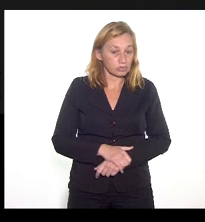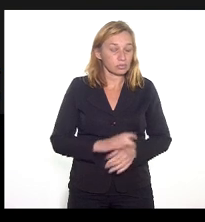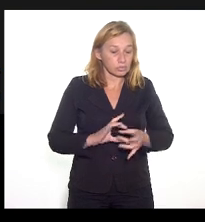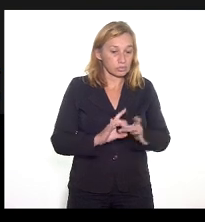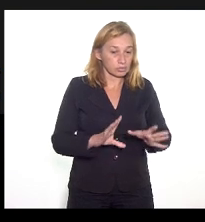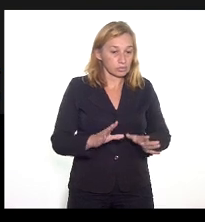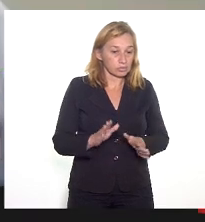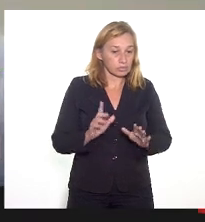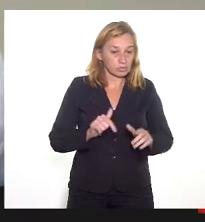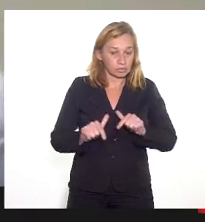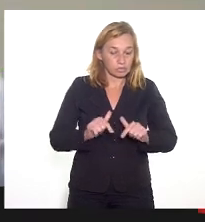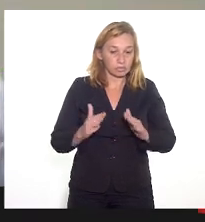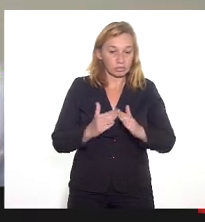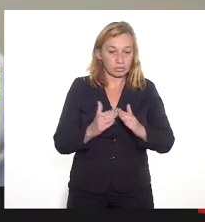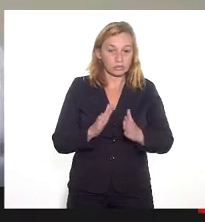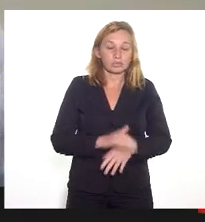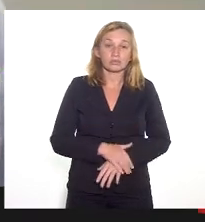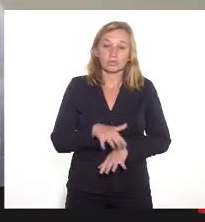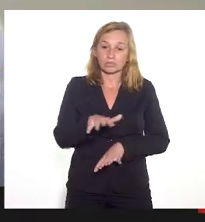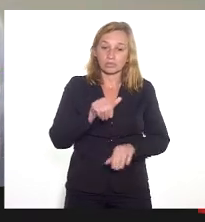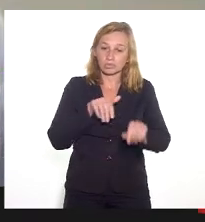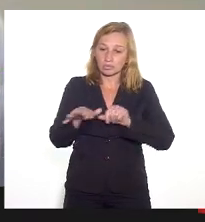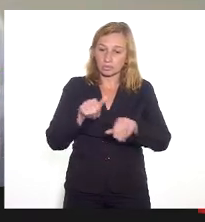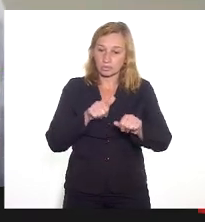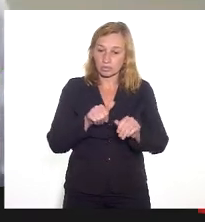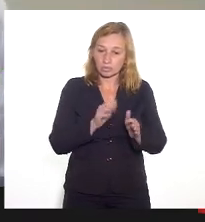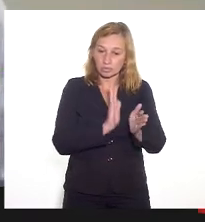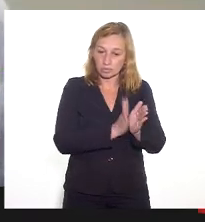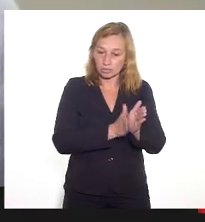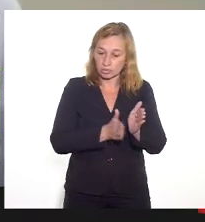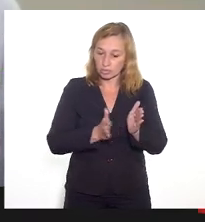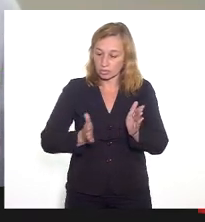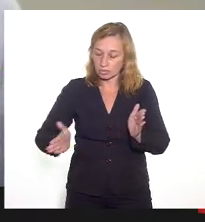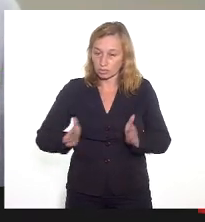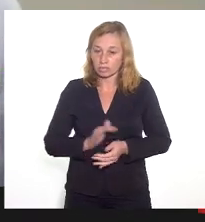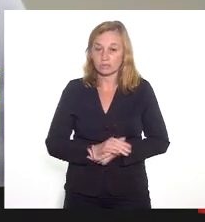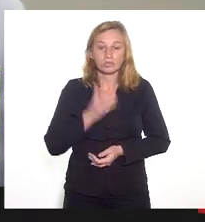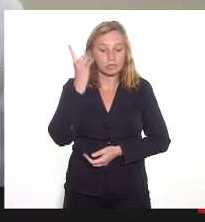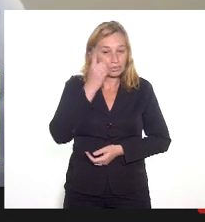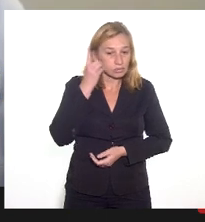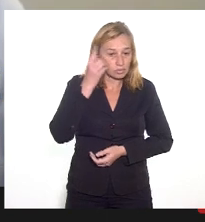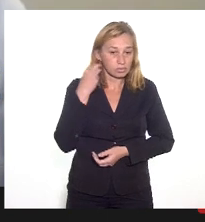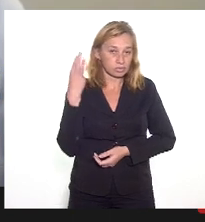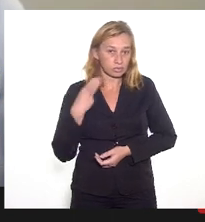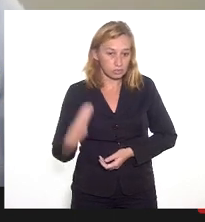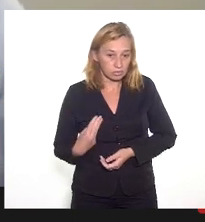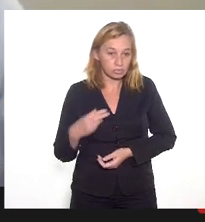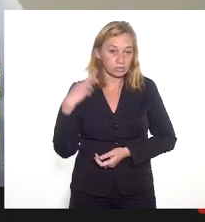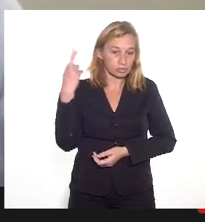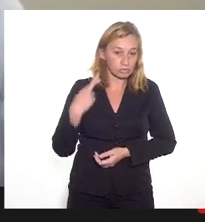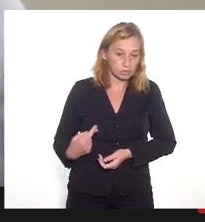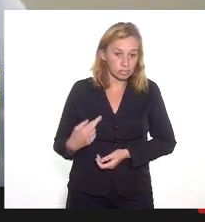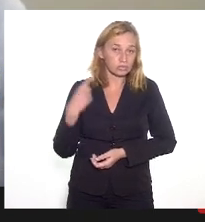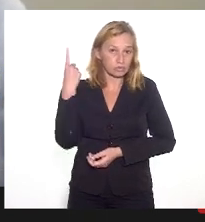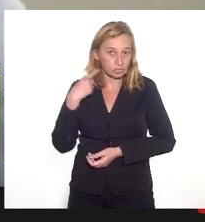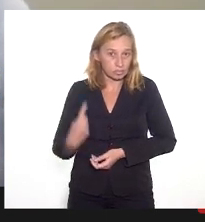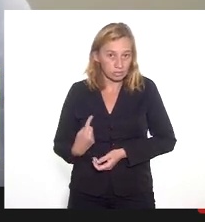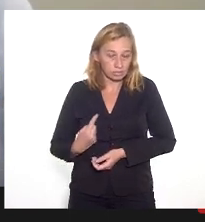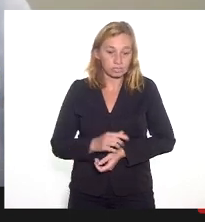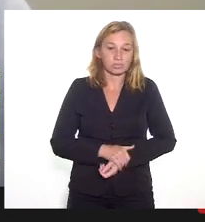esse dever de casa. Bom, gente, eu vou chamar, na sequência do bloco parlamentar, deputadas Mônica Francisco, Renata Souza e Dani